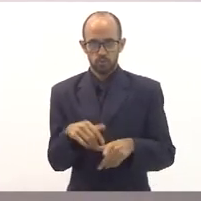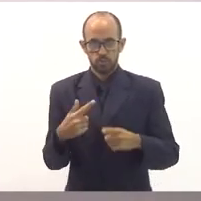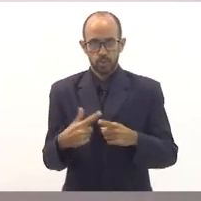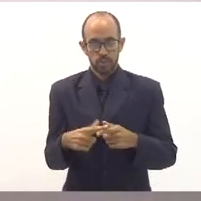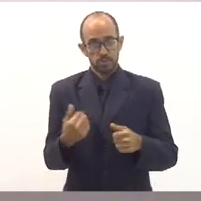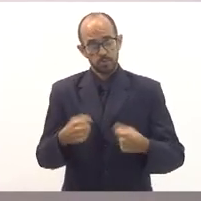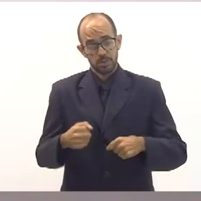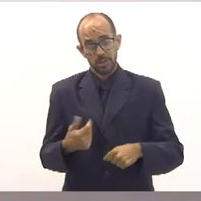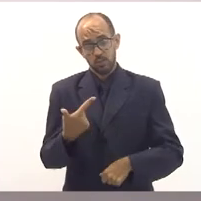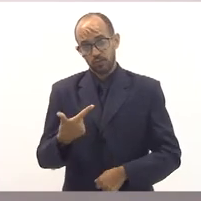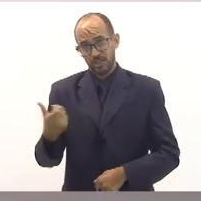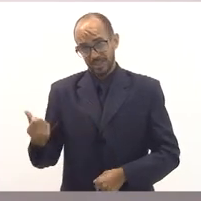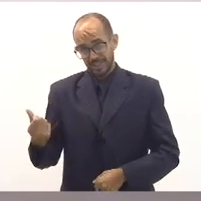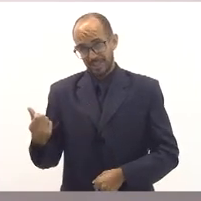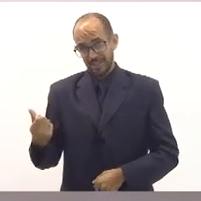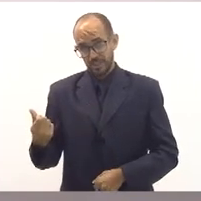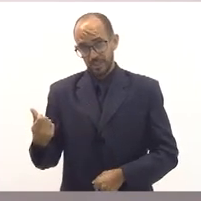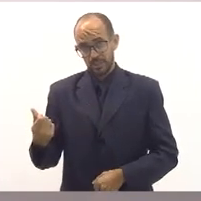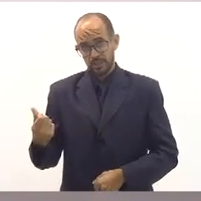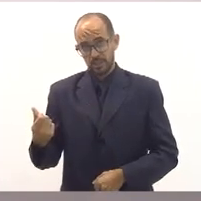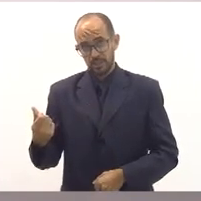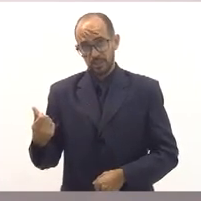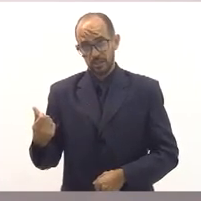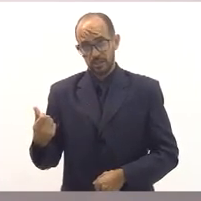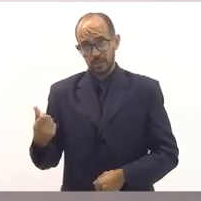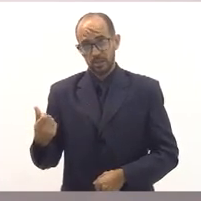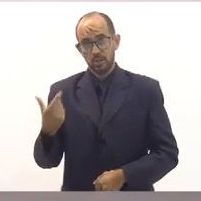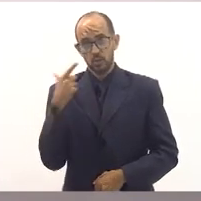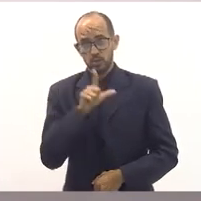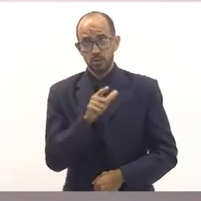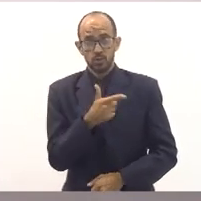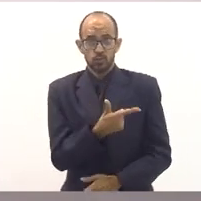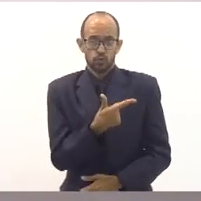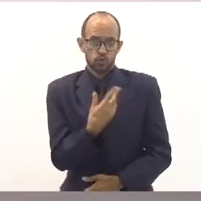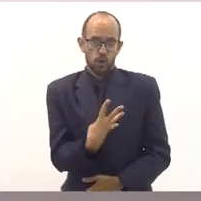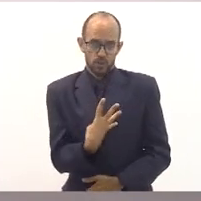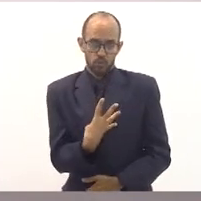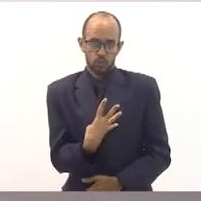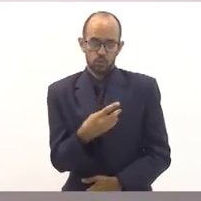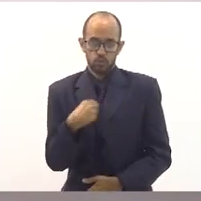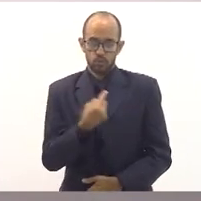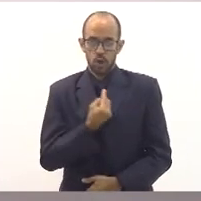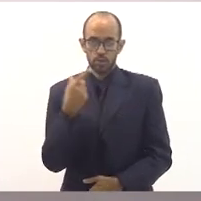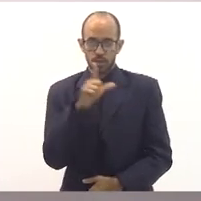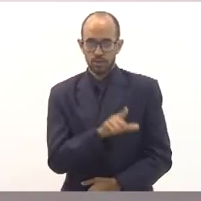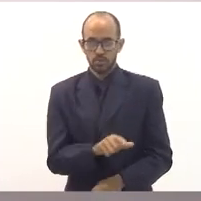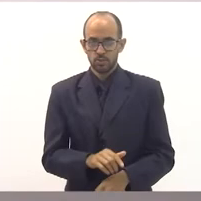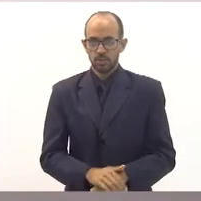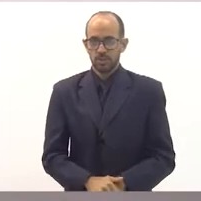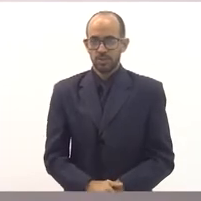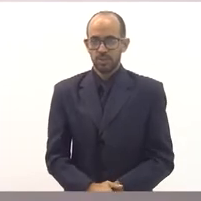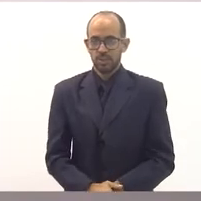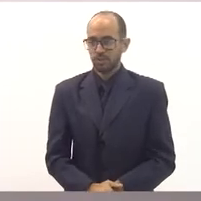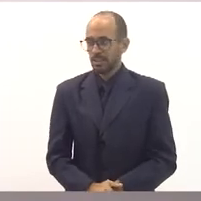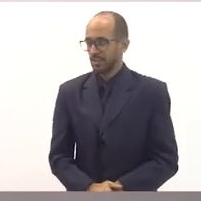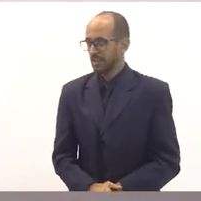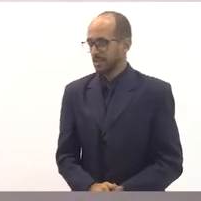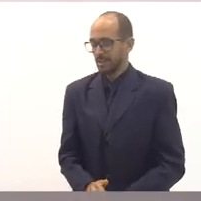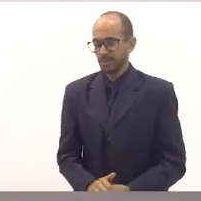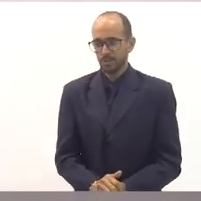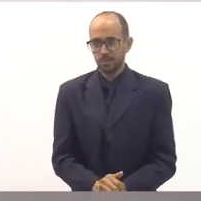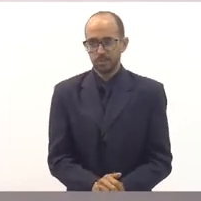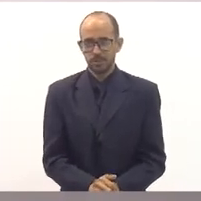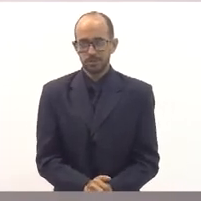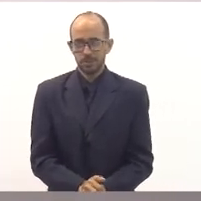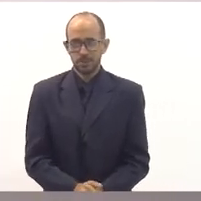precisava eles de 26 né E só conseguiram 24 e nós ganhamos dos passistas e fomos